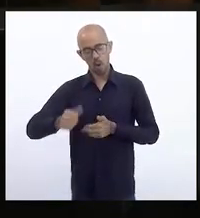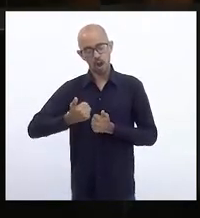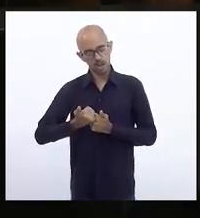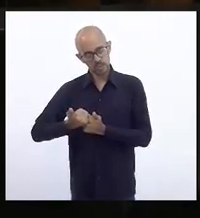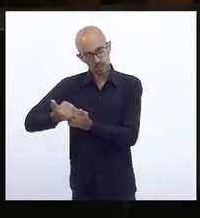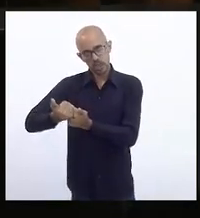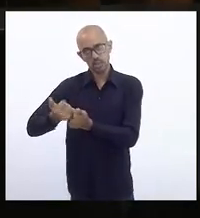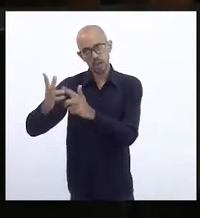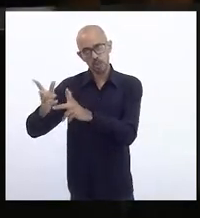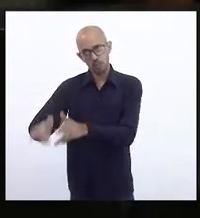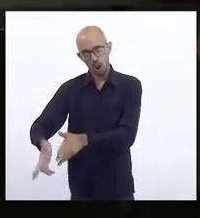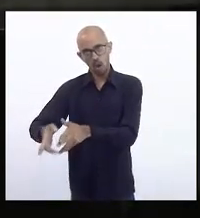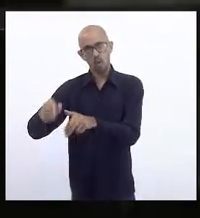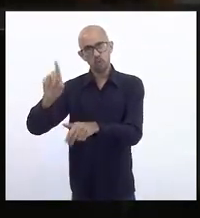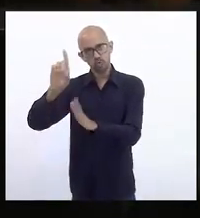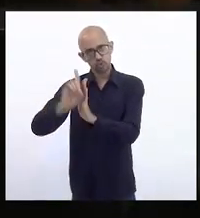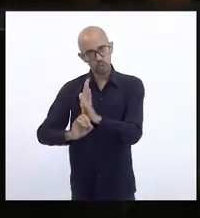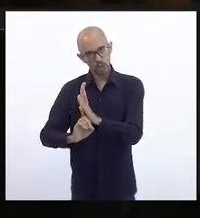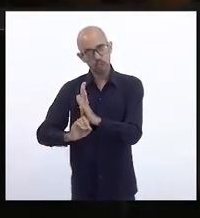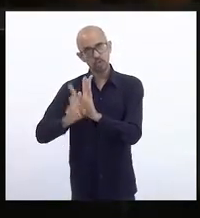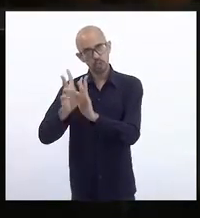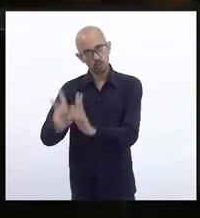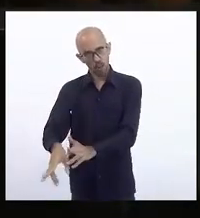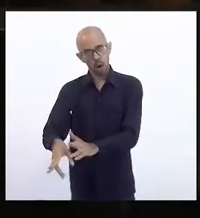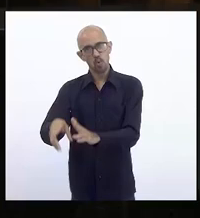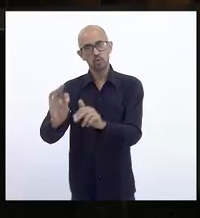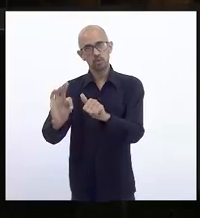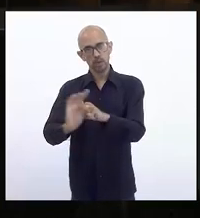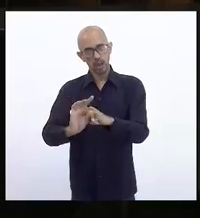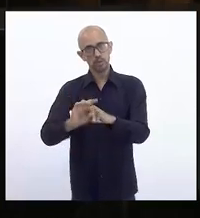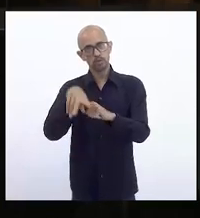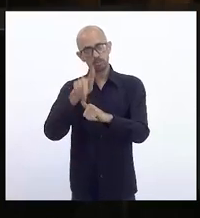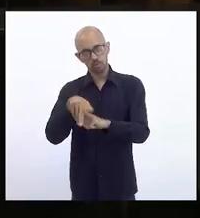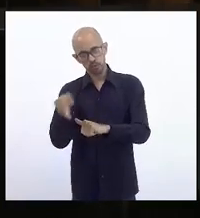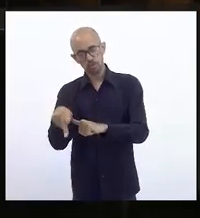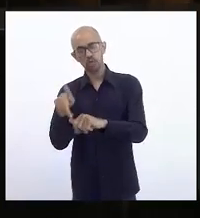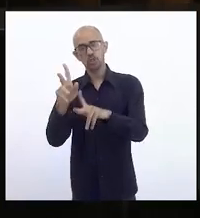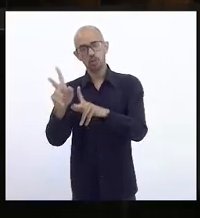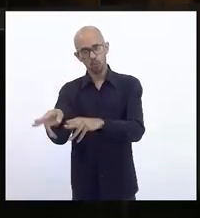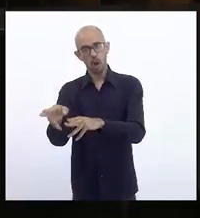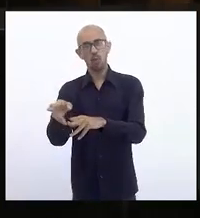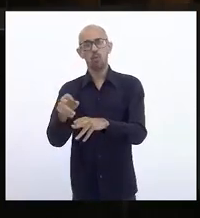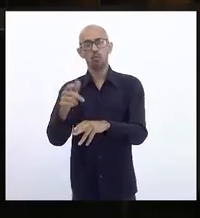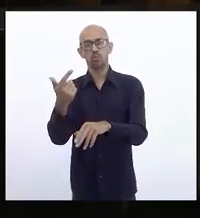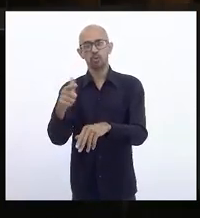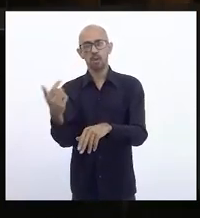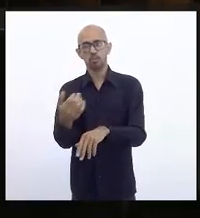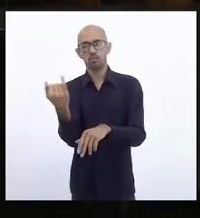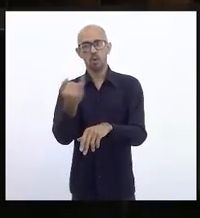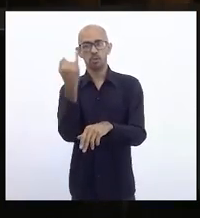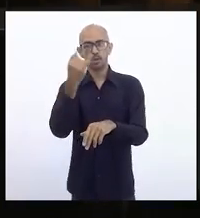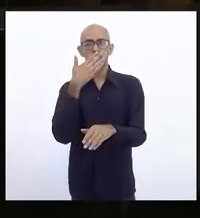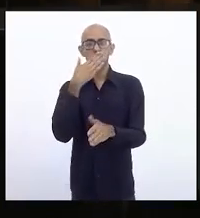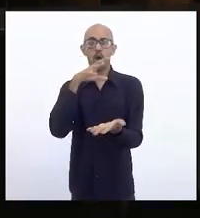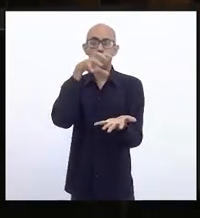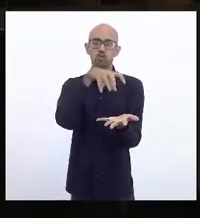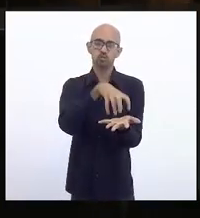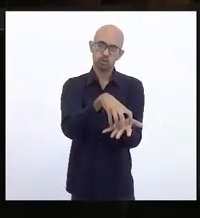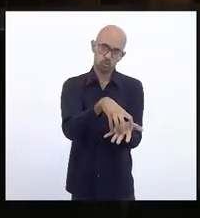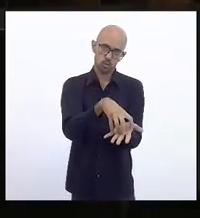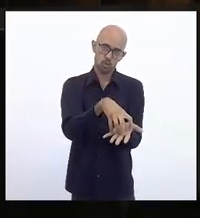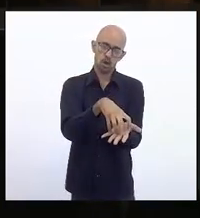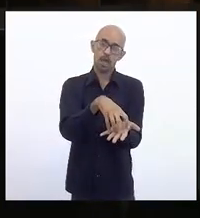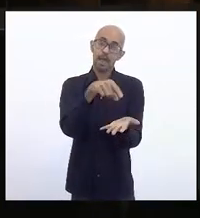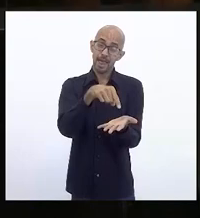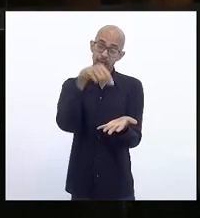estudantil é igual, os direitos das categorias de técnicos e professores é igual, não importa o campus. A UERJ ela se finca